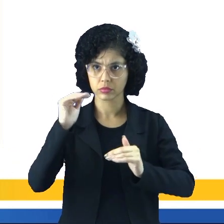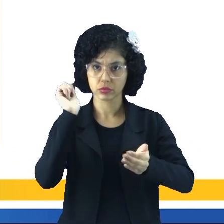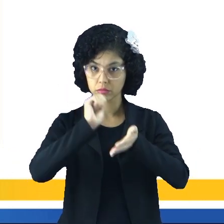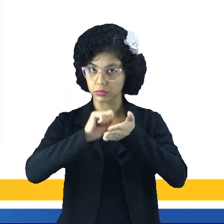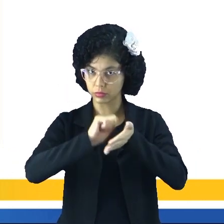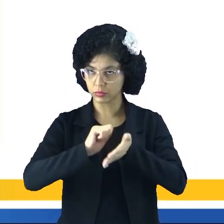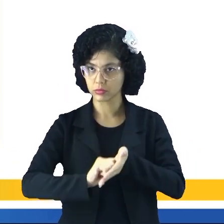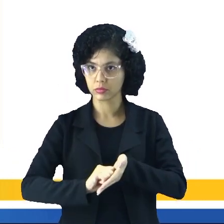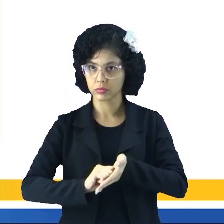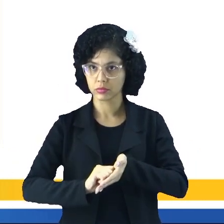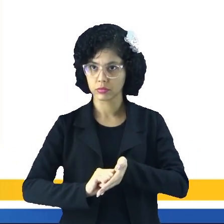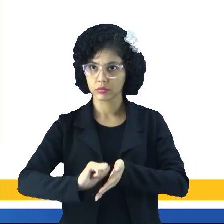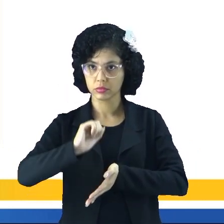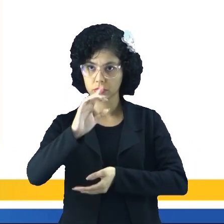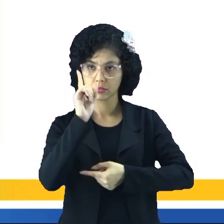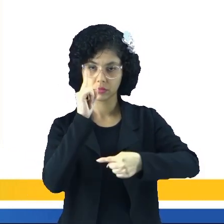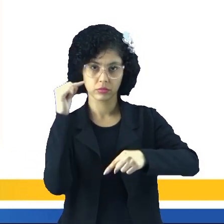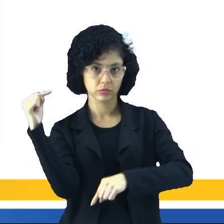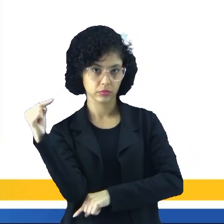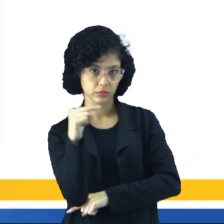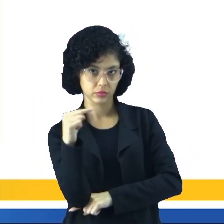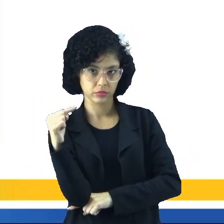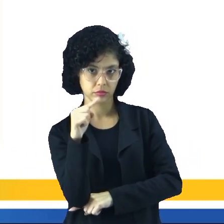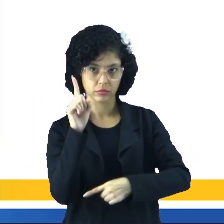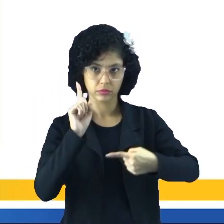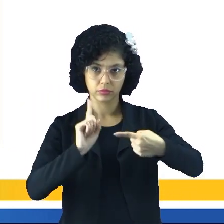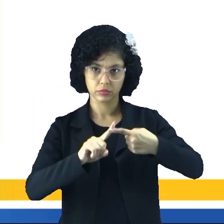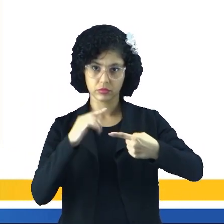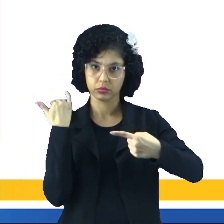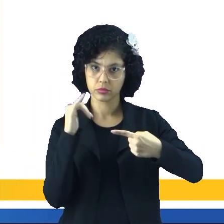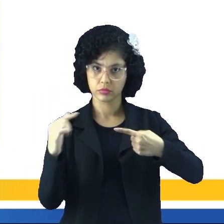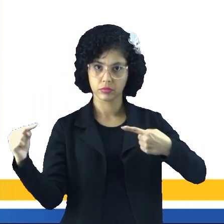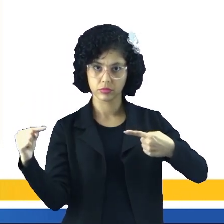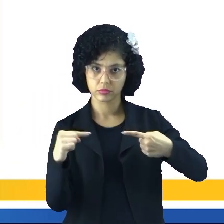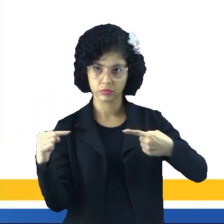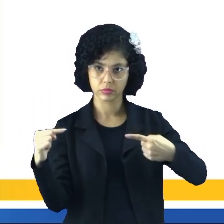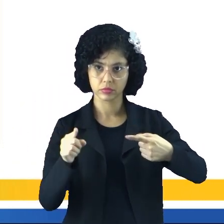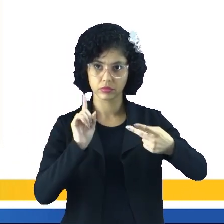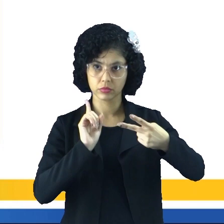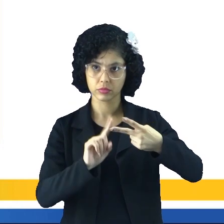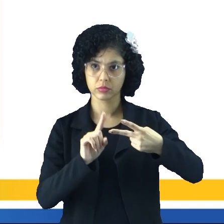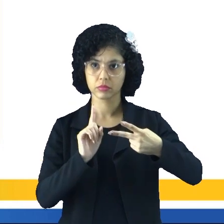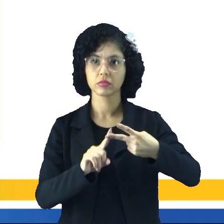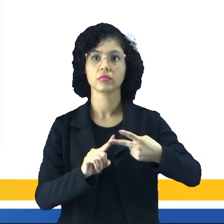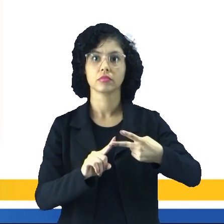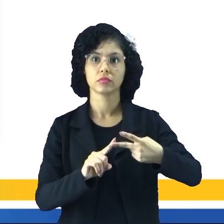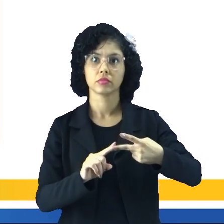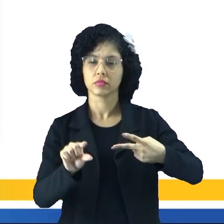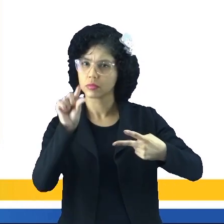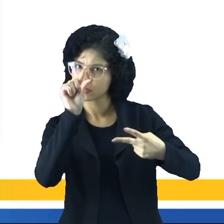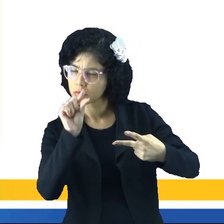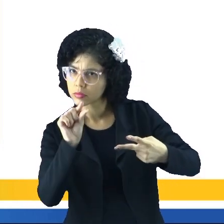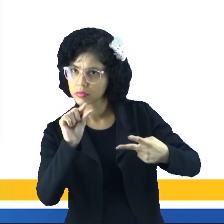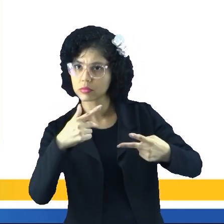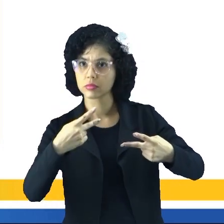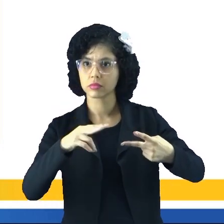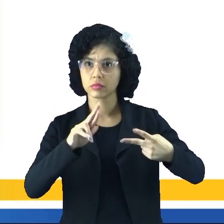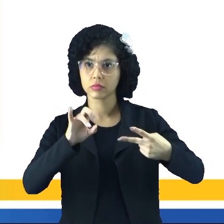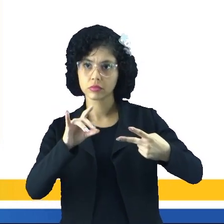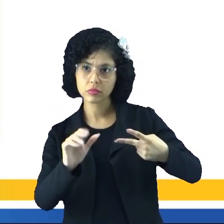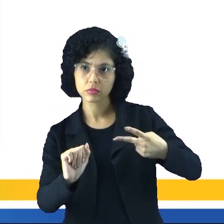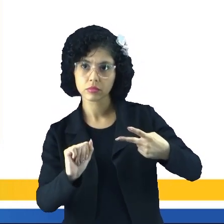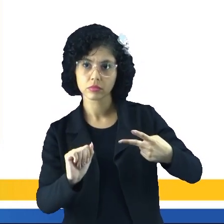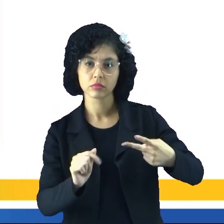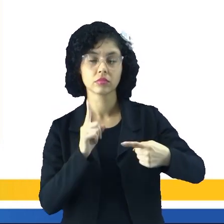anotem aí, de carga negativa. Já os prótons são partículas subatômicas